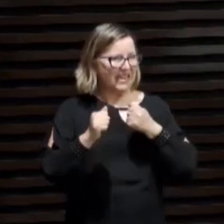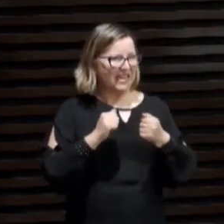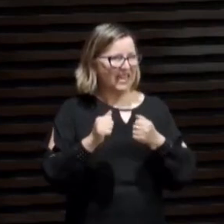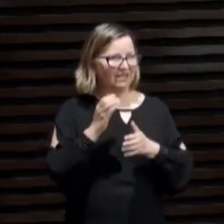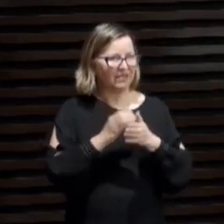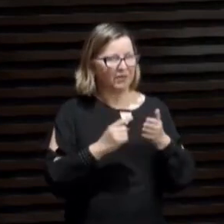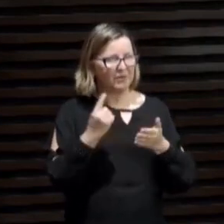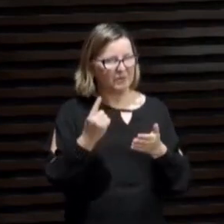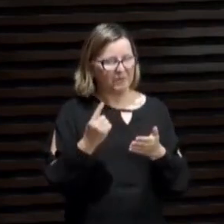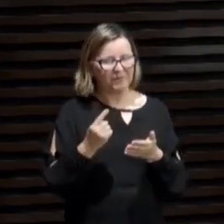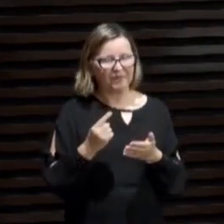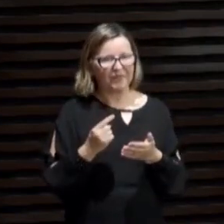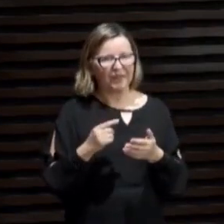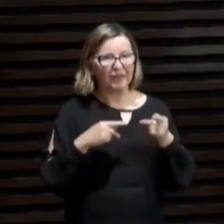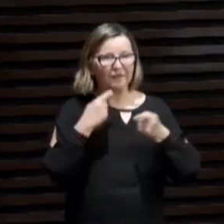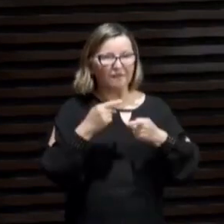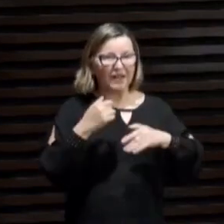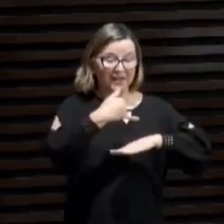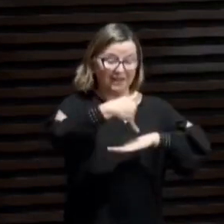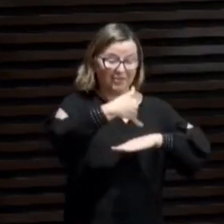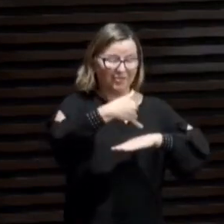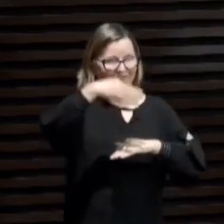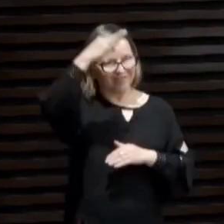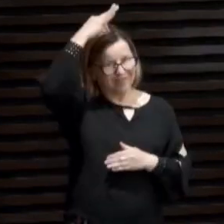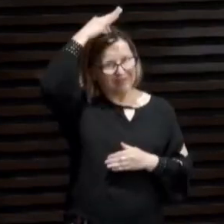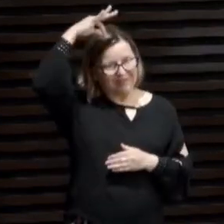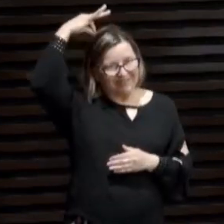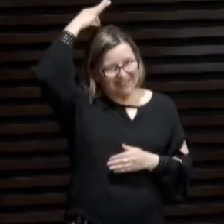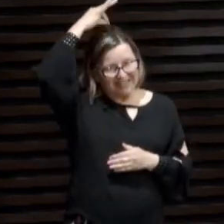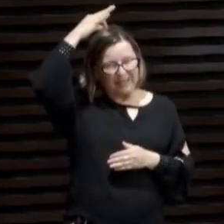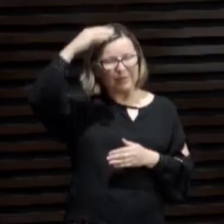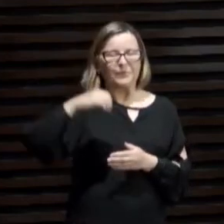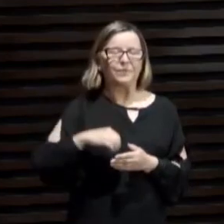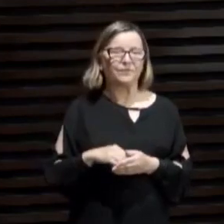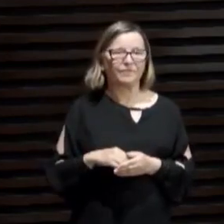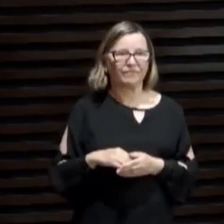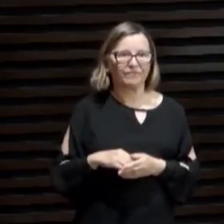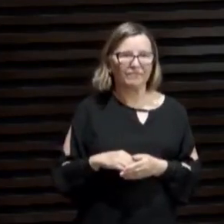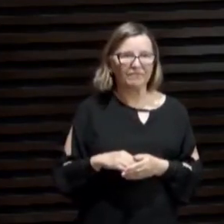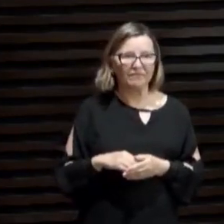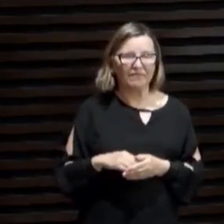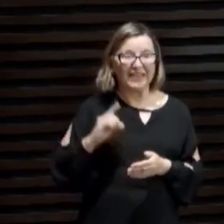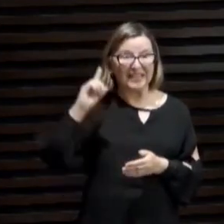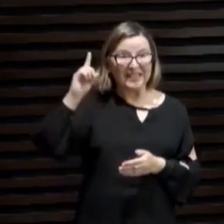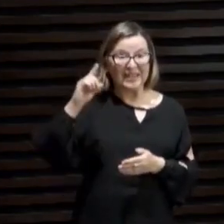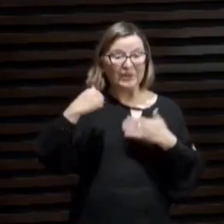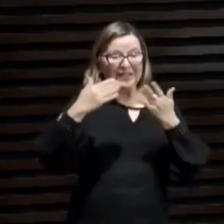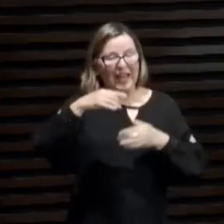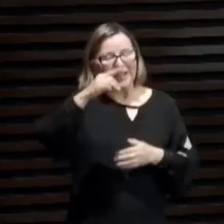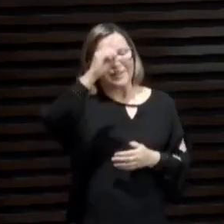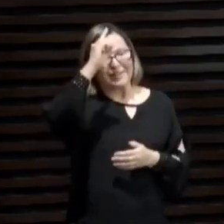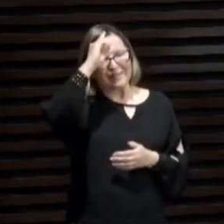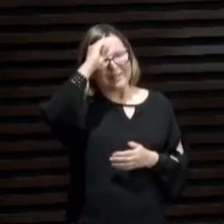está associada com algum tipo de capacitação, algum dom divino gracioso, que